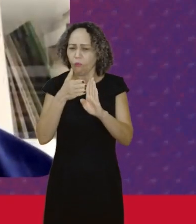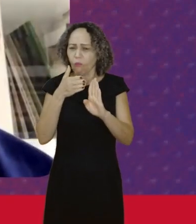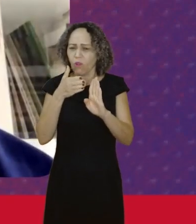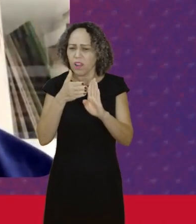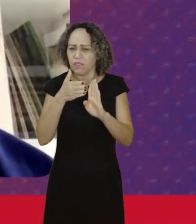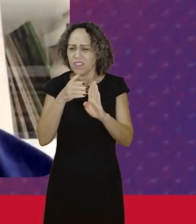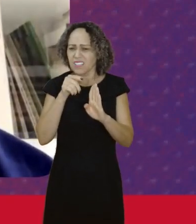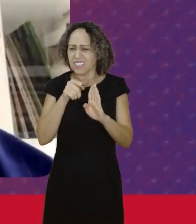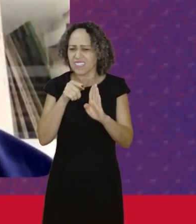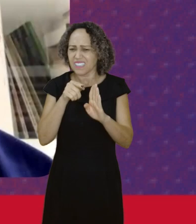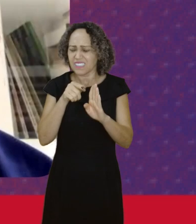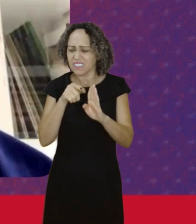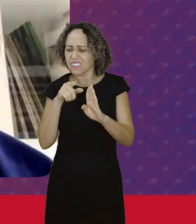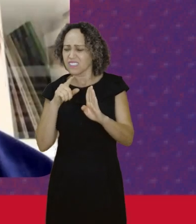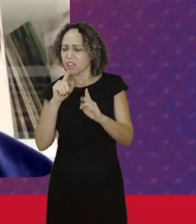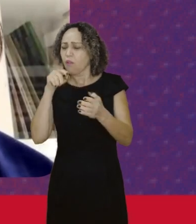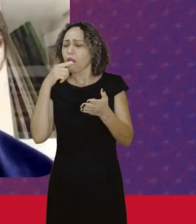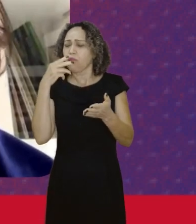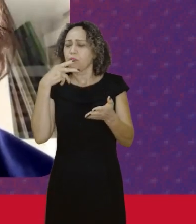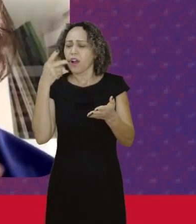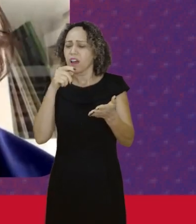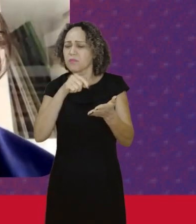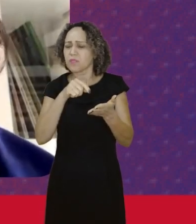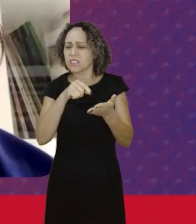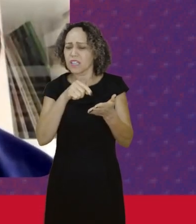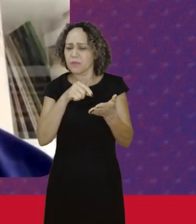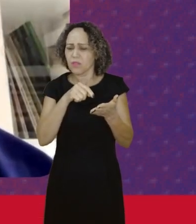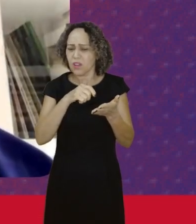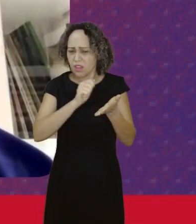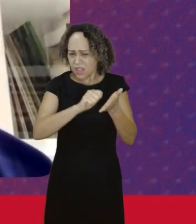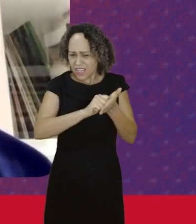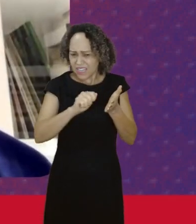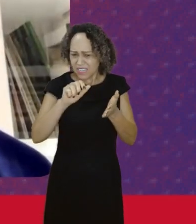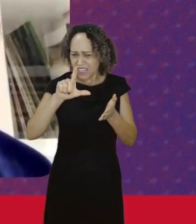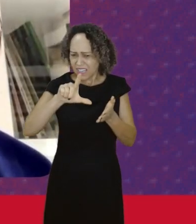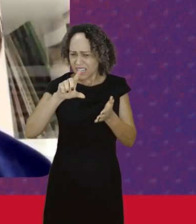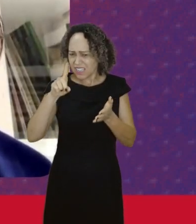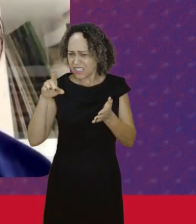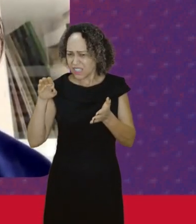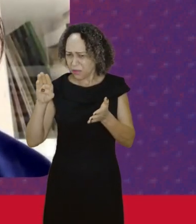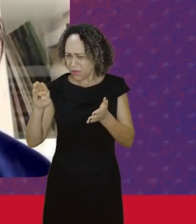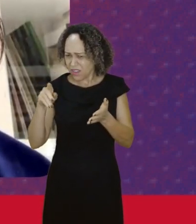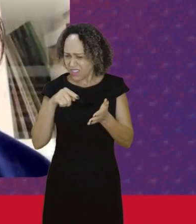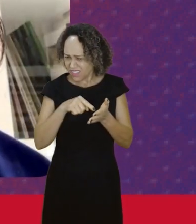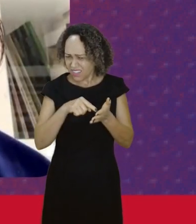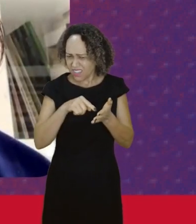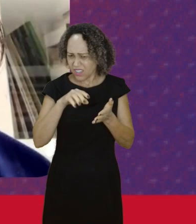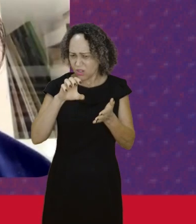à desigualdade de gênero, não há referência